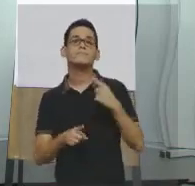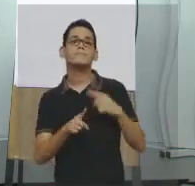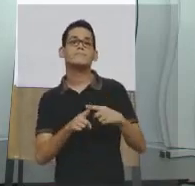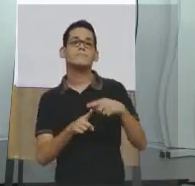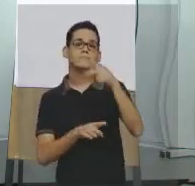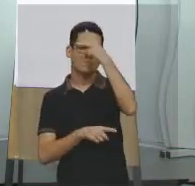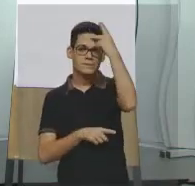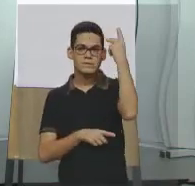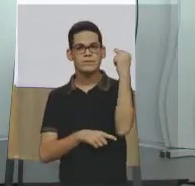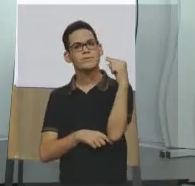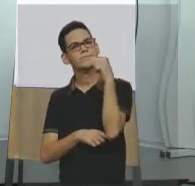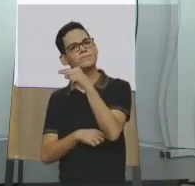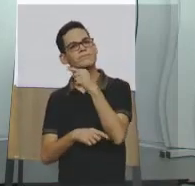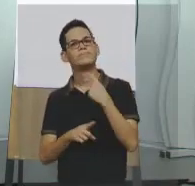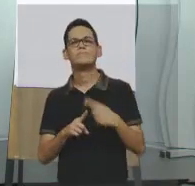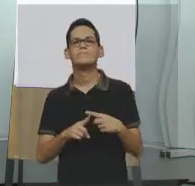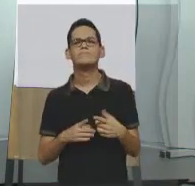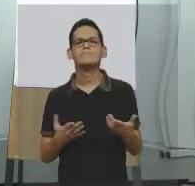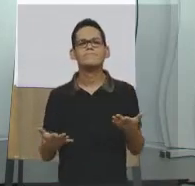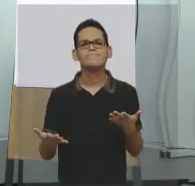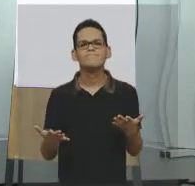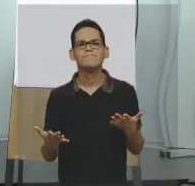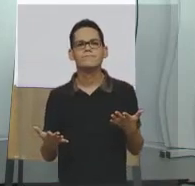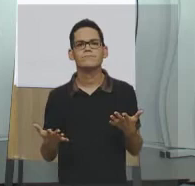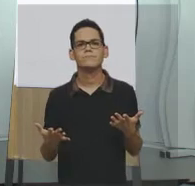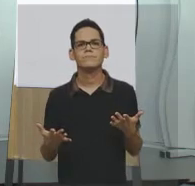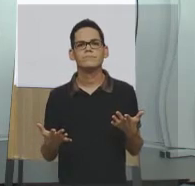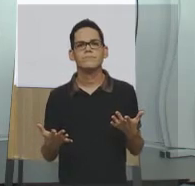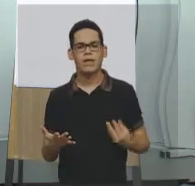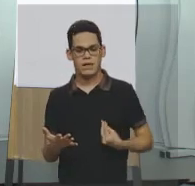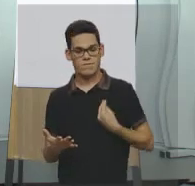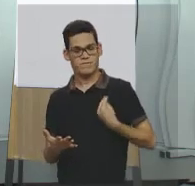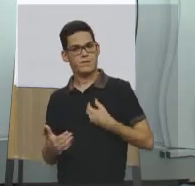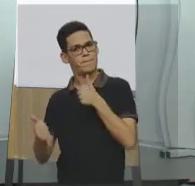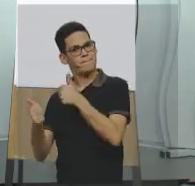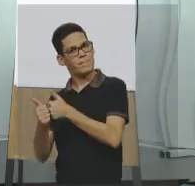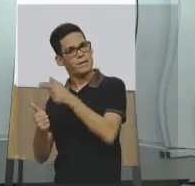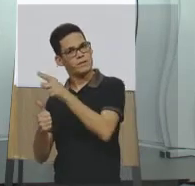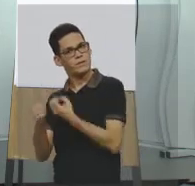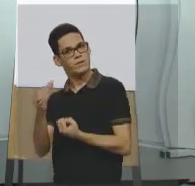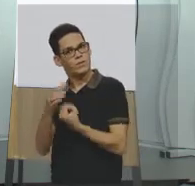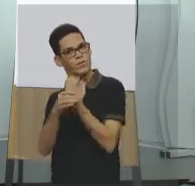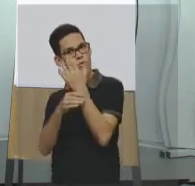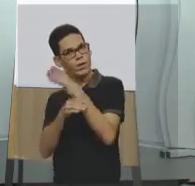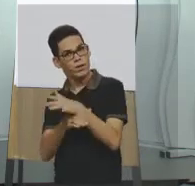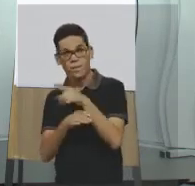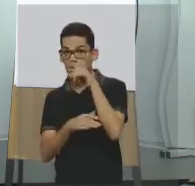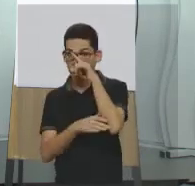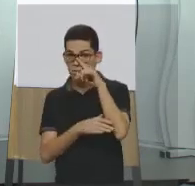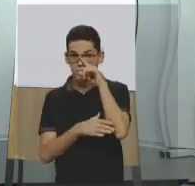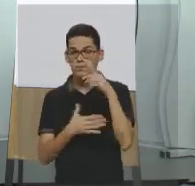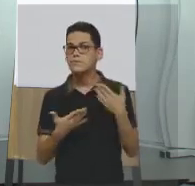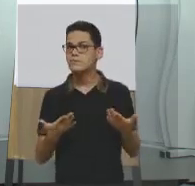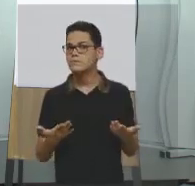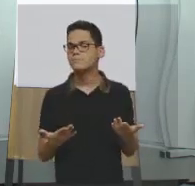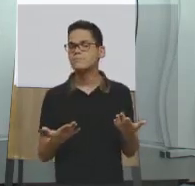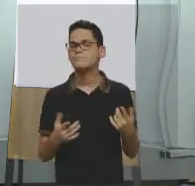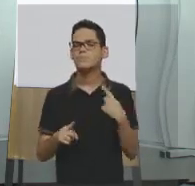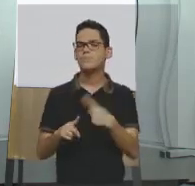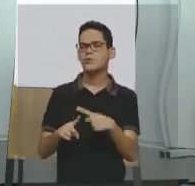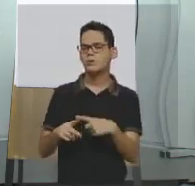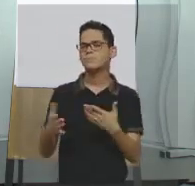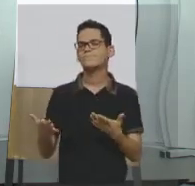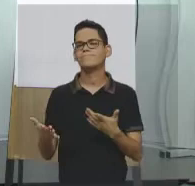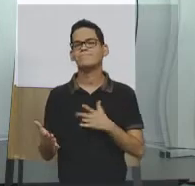lá? Será que existe algum motivo para essas pessoas estarem lá, correndo esse risco? Bom, tem